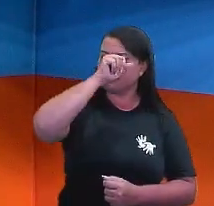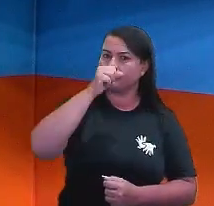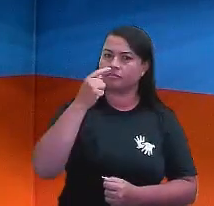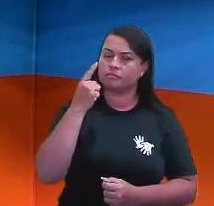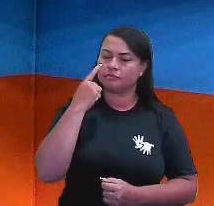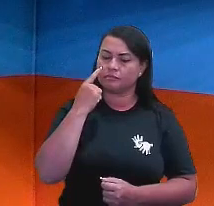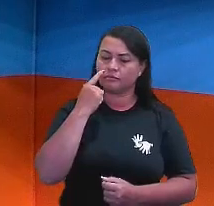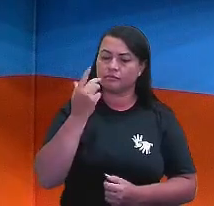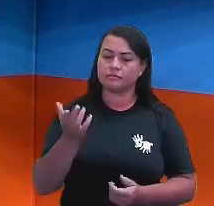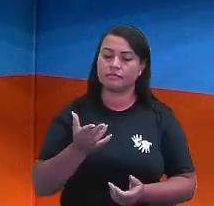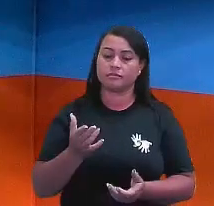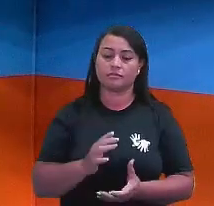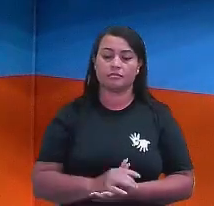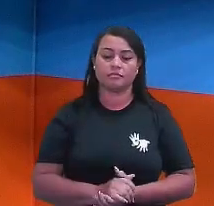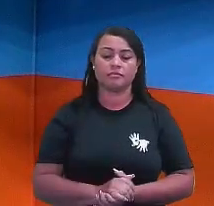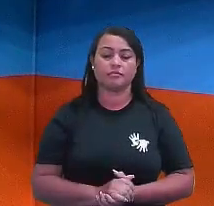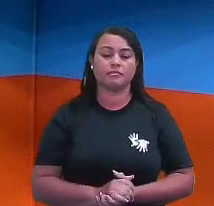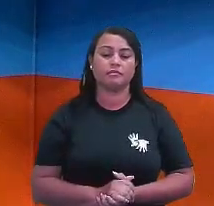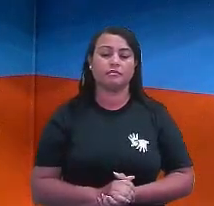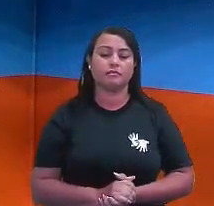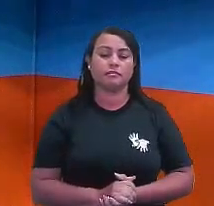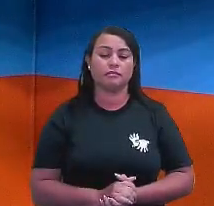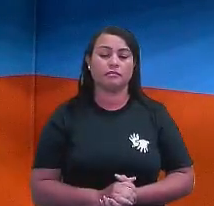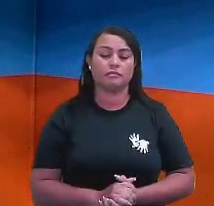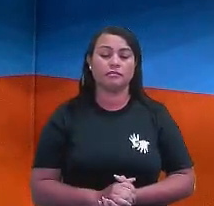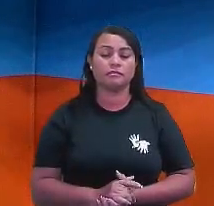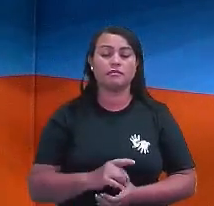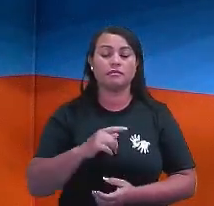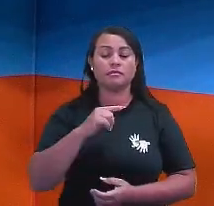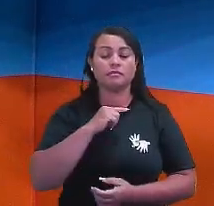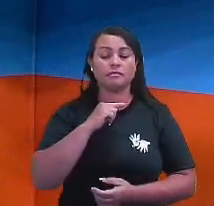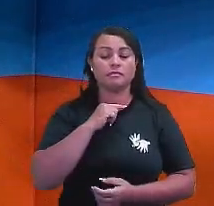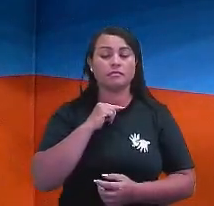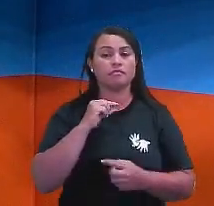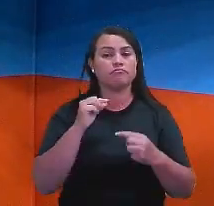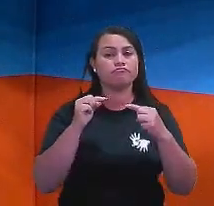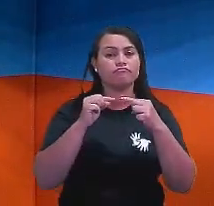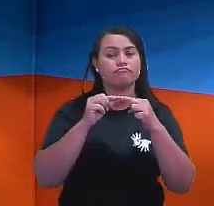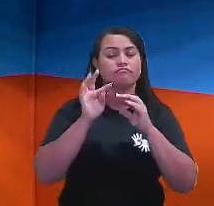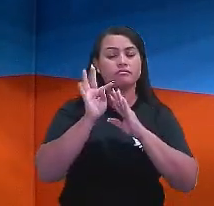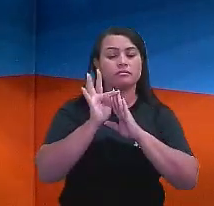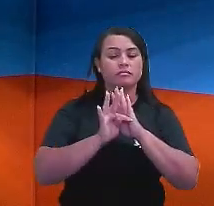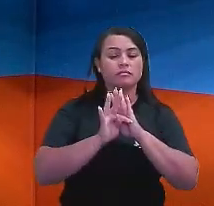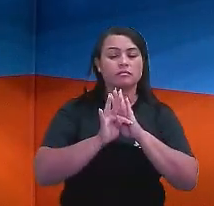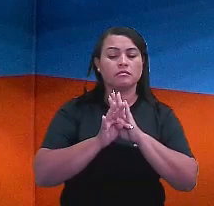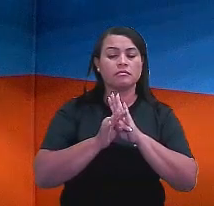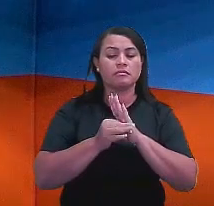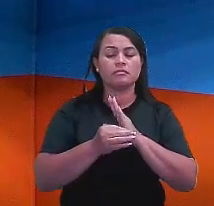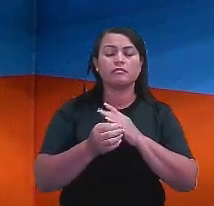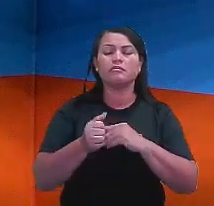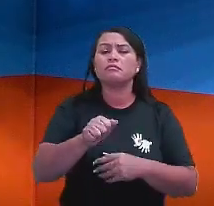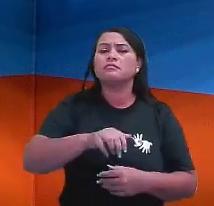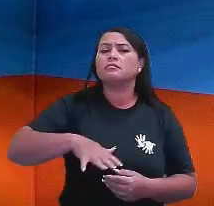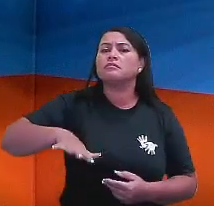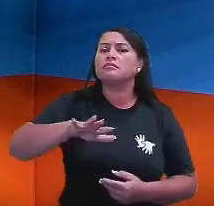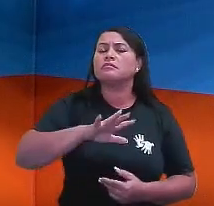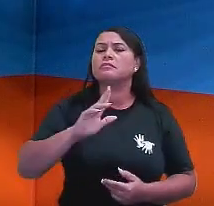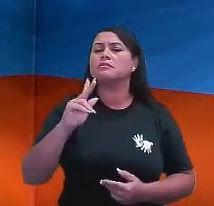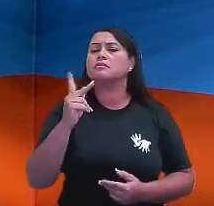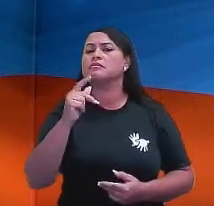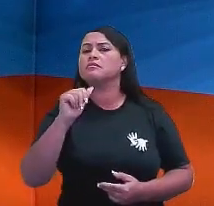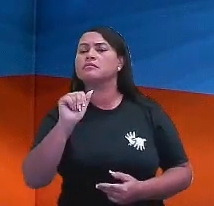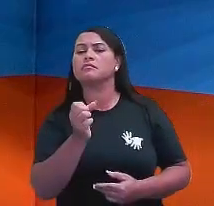aqui. Então, se liga comigo. De acordo com o texto, qual a área aproximada da Vila de Santo Antão e quantos hectares?